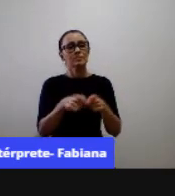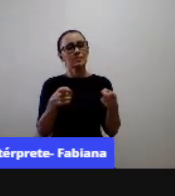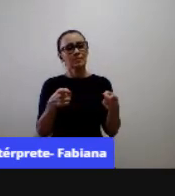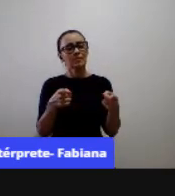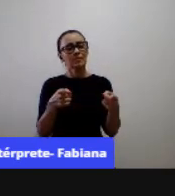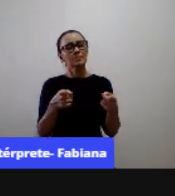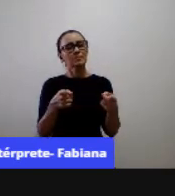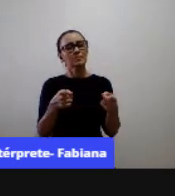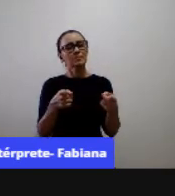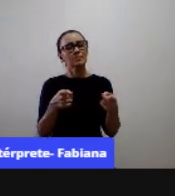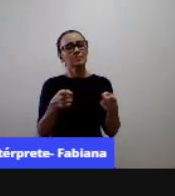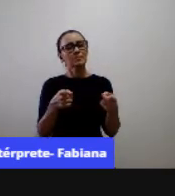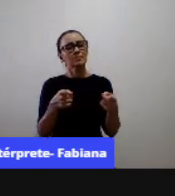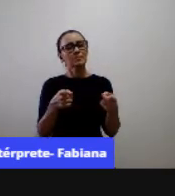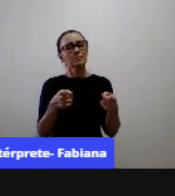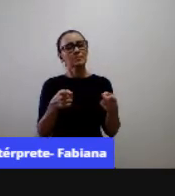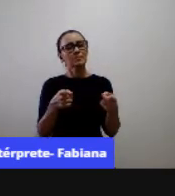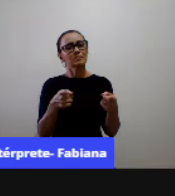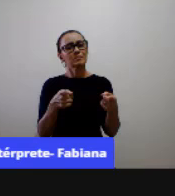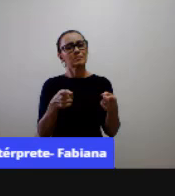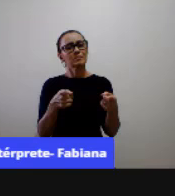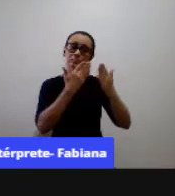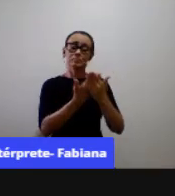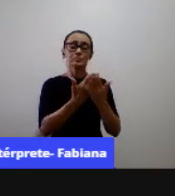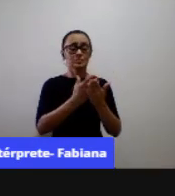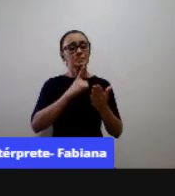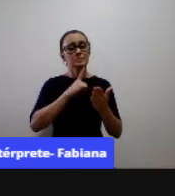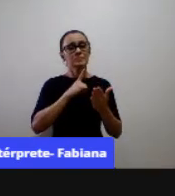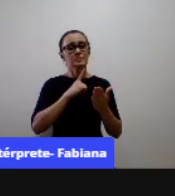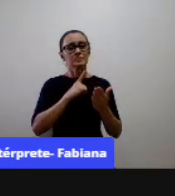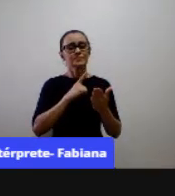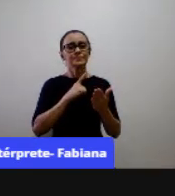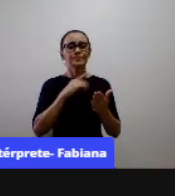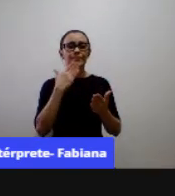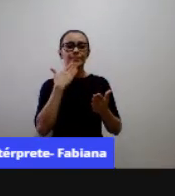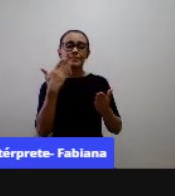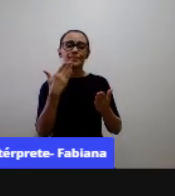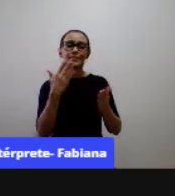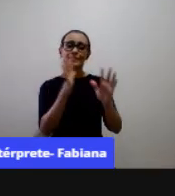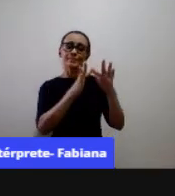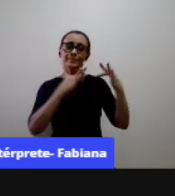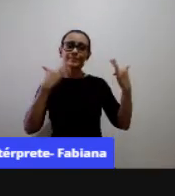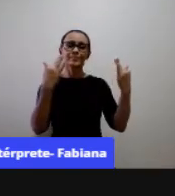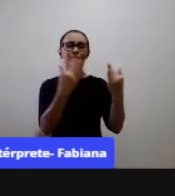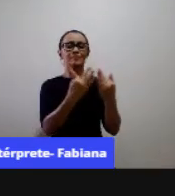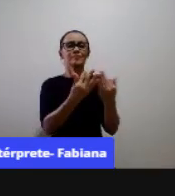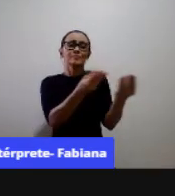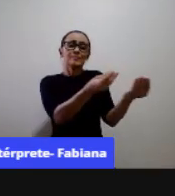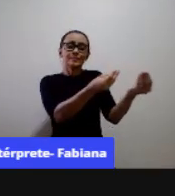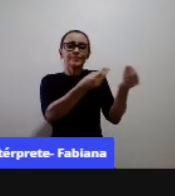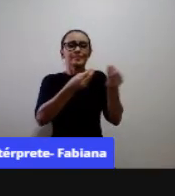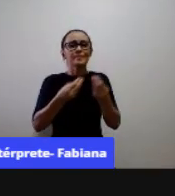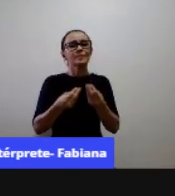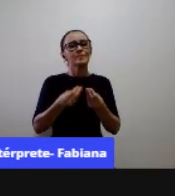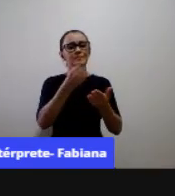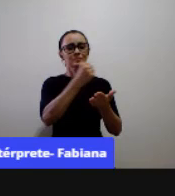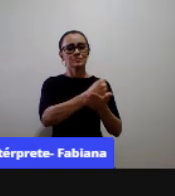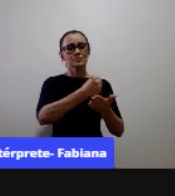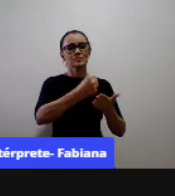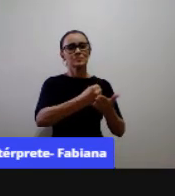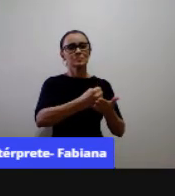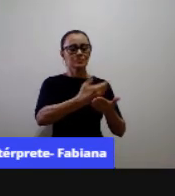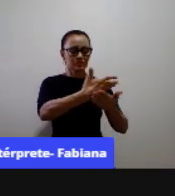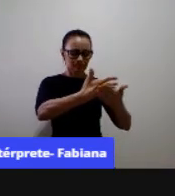têm esses documentos e a gente pede, então, que a família traga para essa reunião inicial, que será realizada com